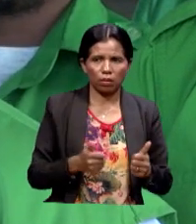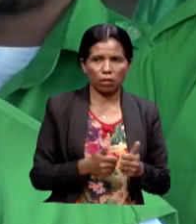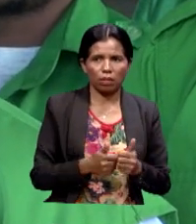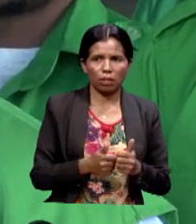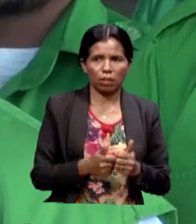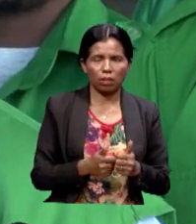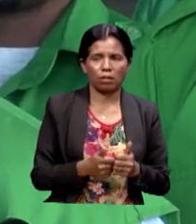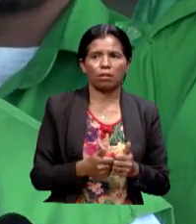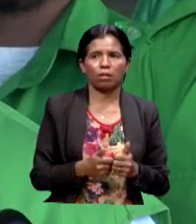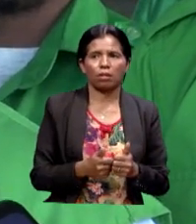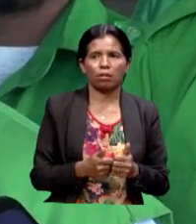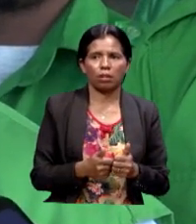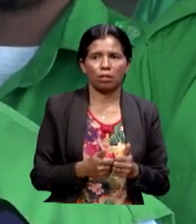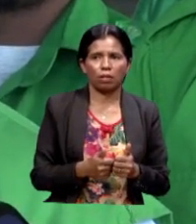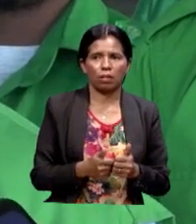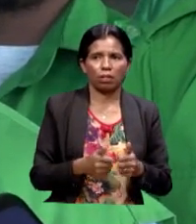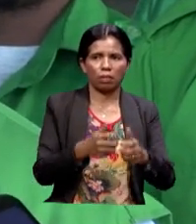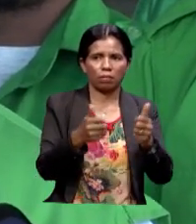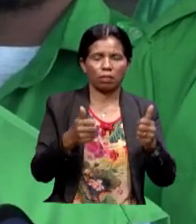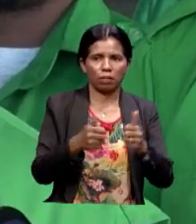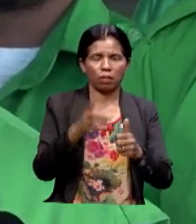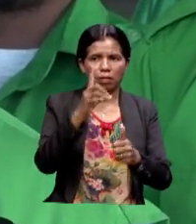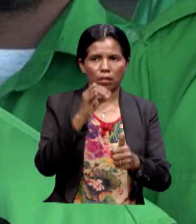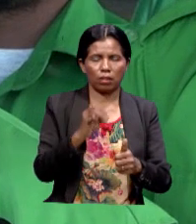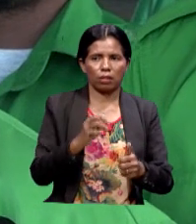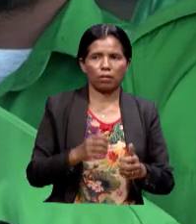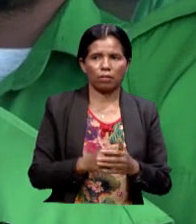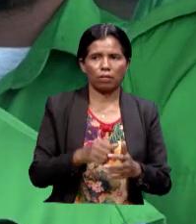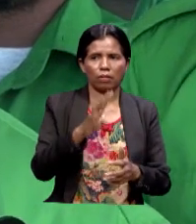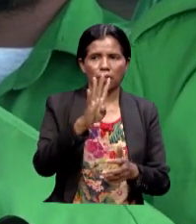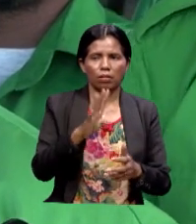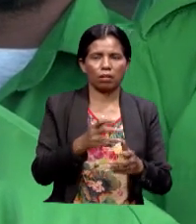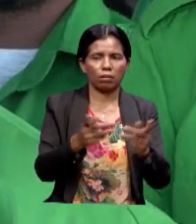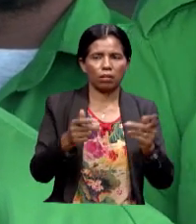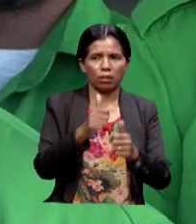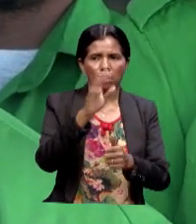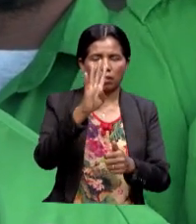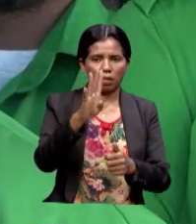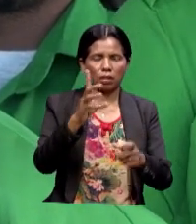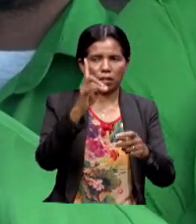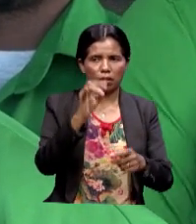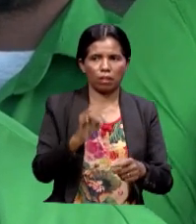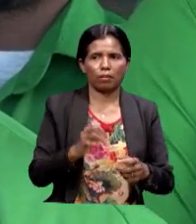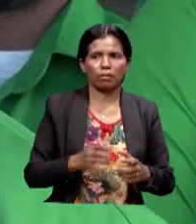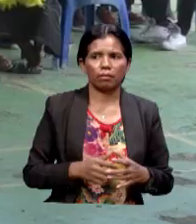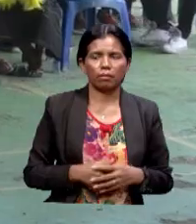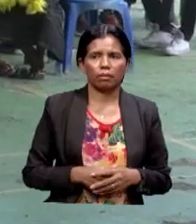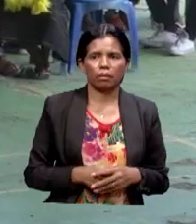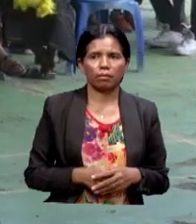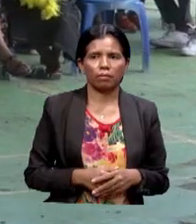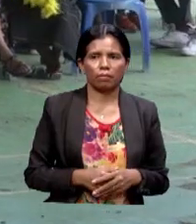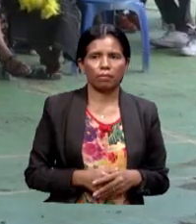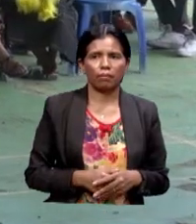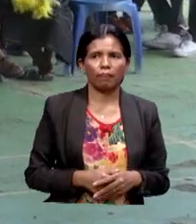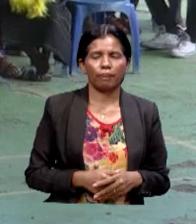Posto nenga, posto nenga, me é de Lilara, né? Hat, posto hat, é de Lilara. Lima, né? Além de